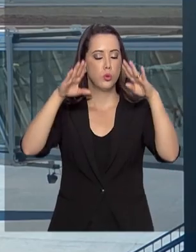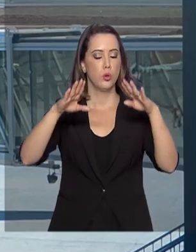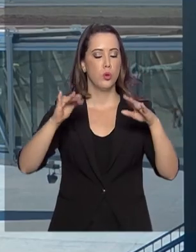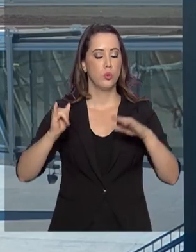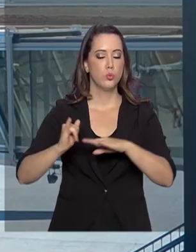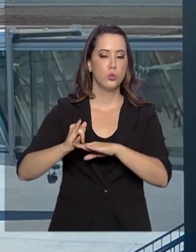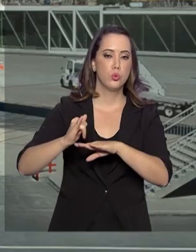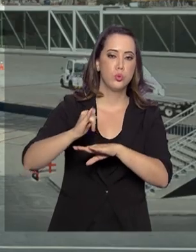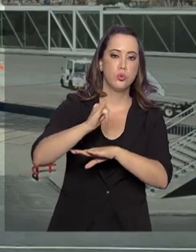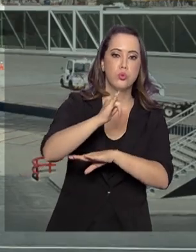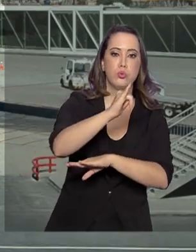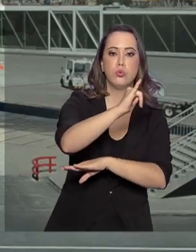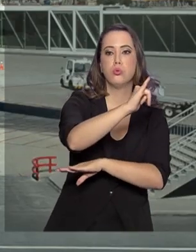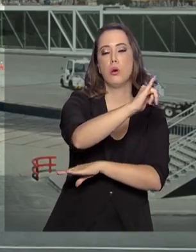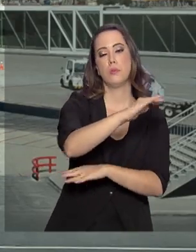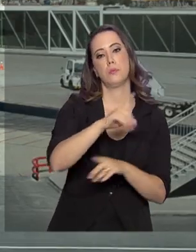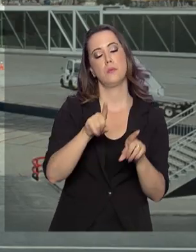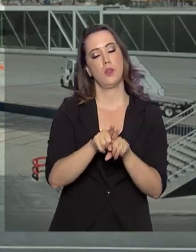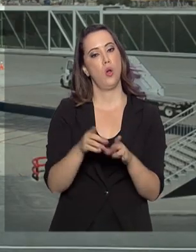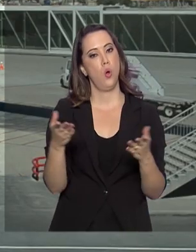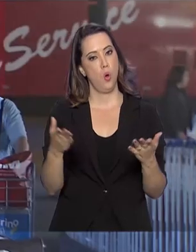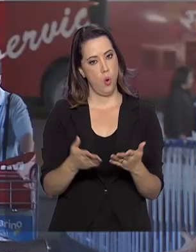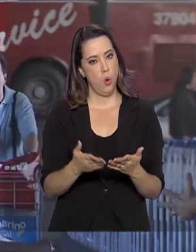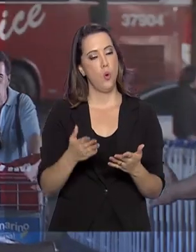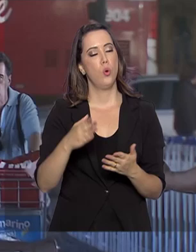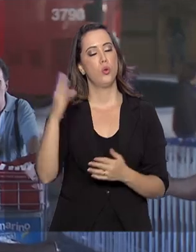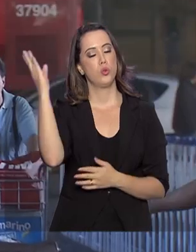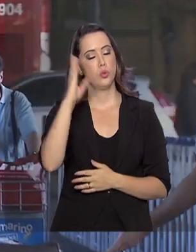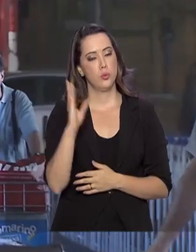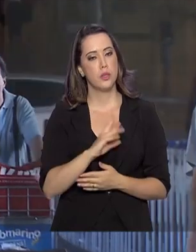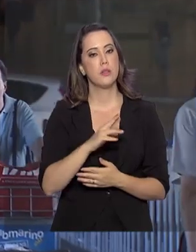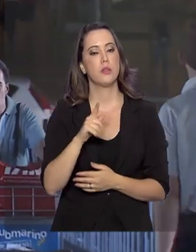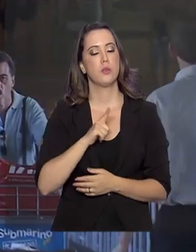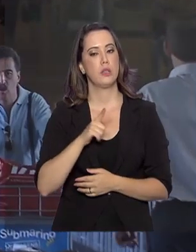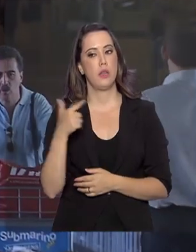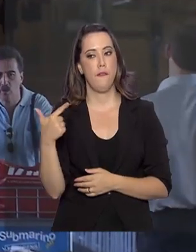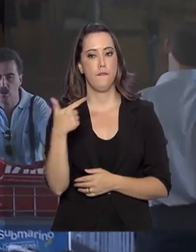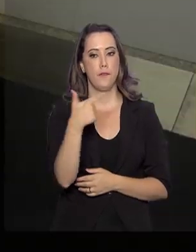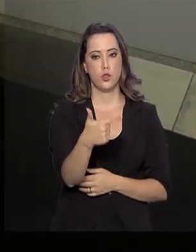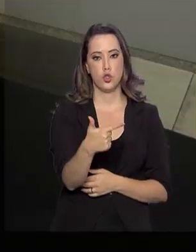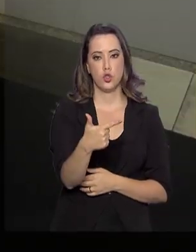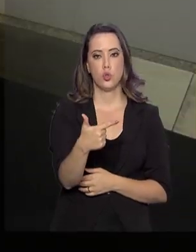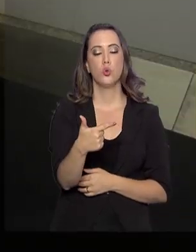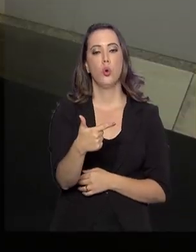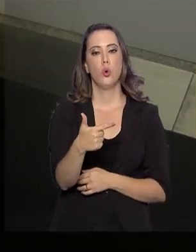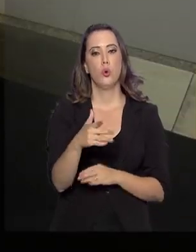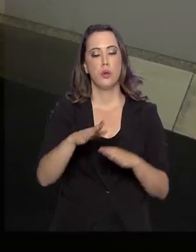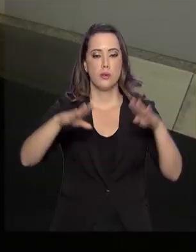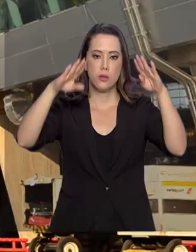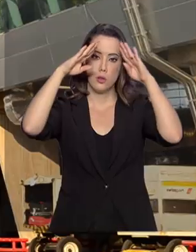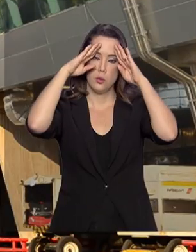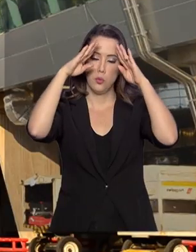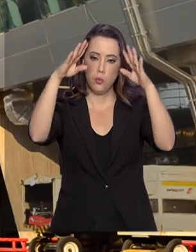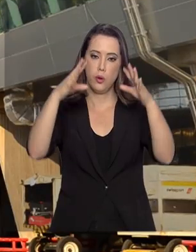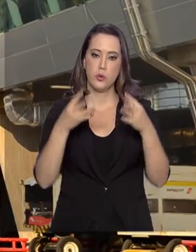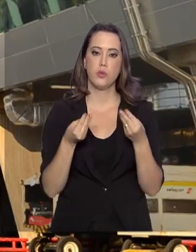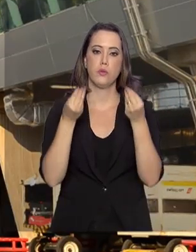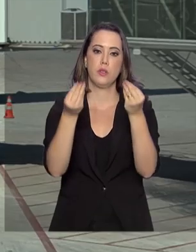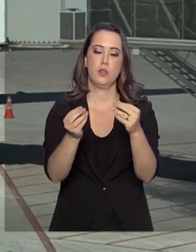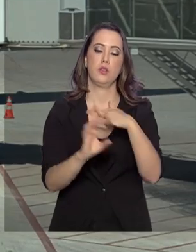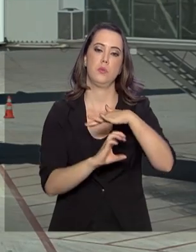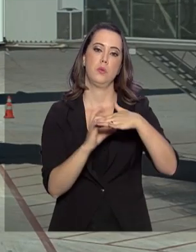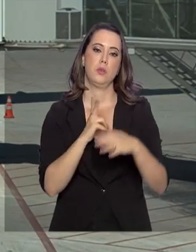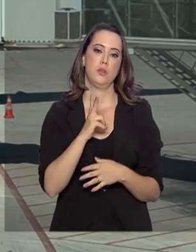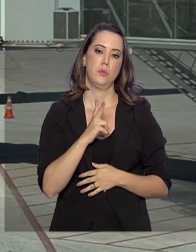série de mudanças há hoje no brasil 22 aeroportos concedidos à iniciativa privada no ano que vem